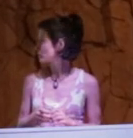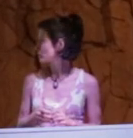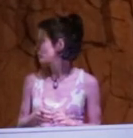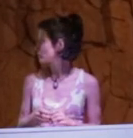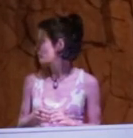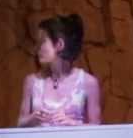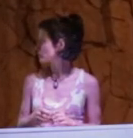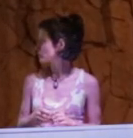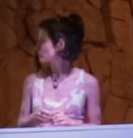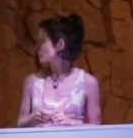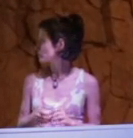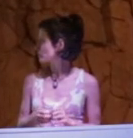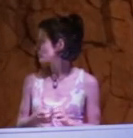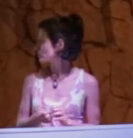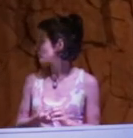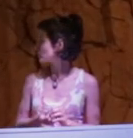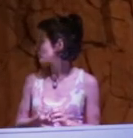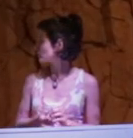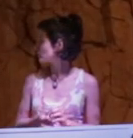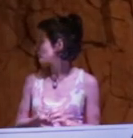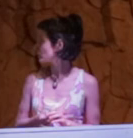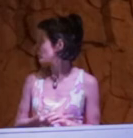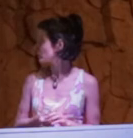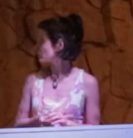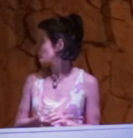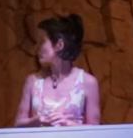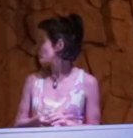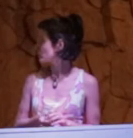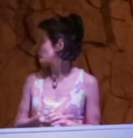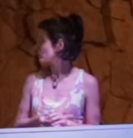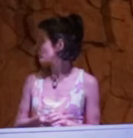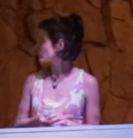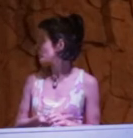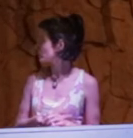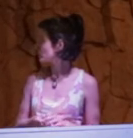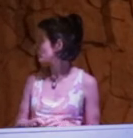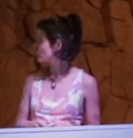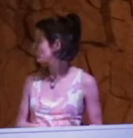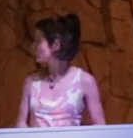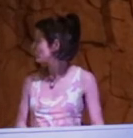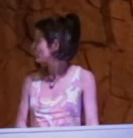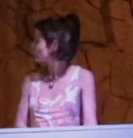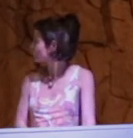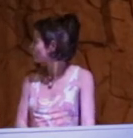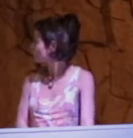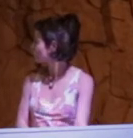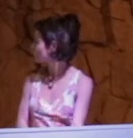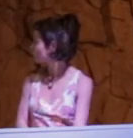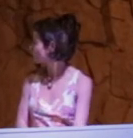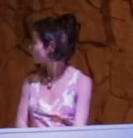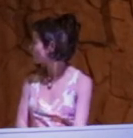Pode passar, só para ver, voltando. Aí, lá em cima, ó, volta um pouquinho, só para